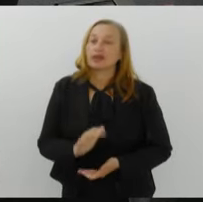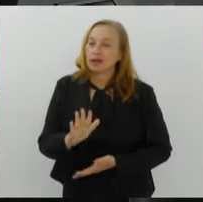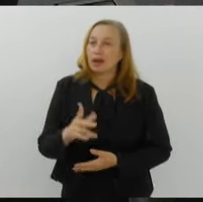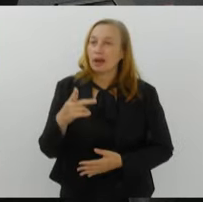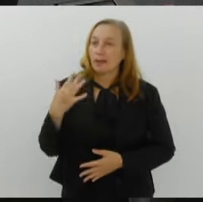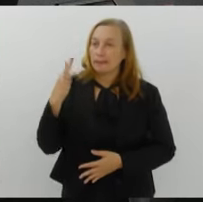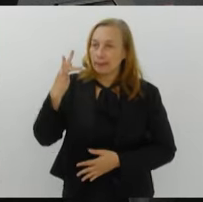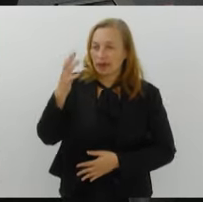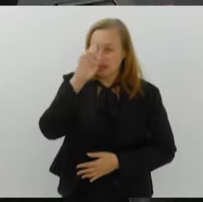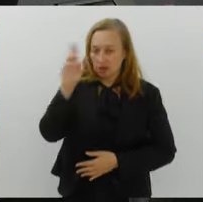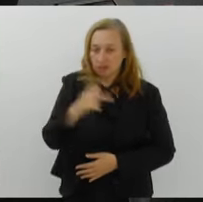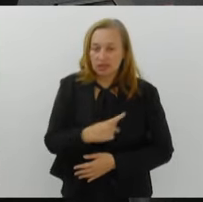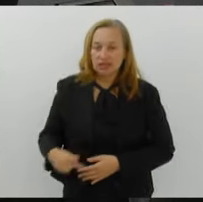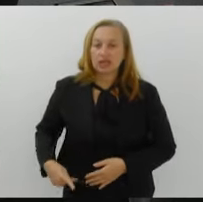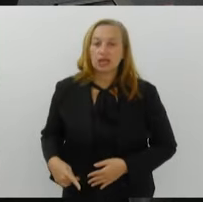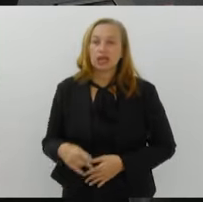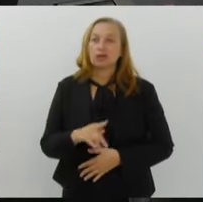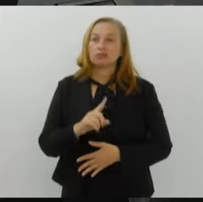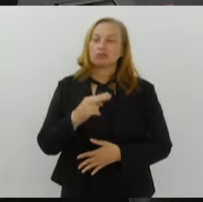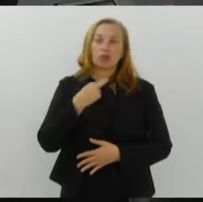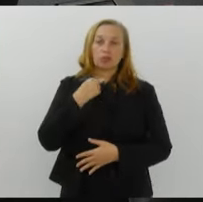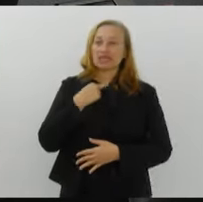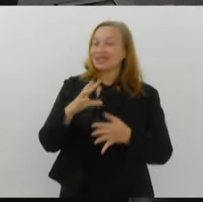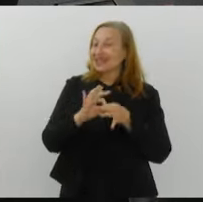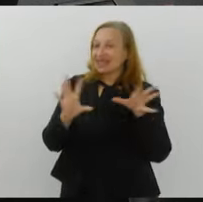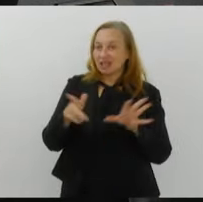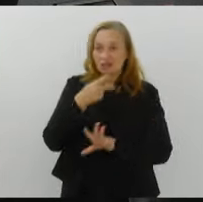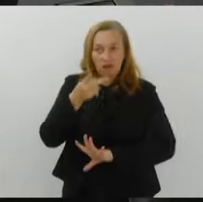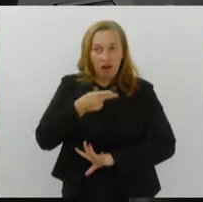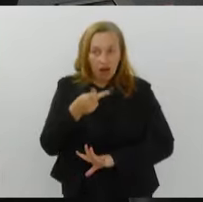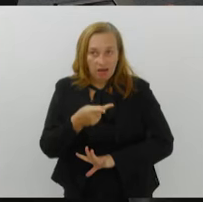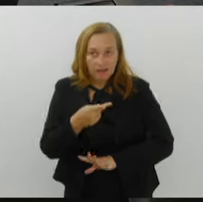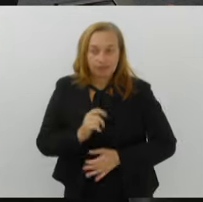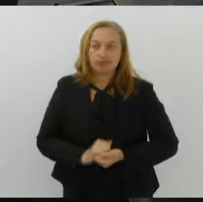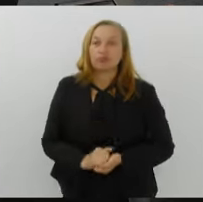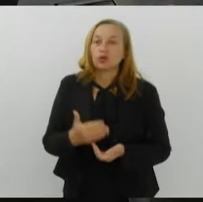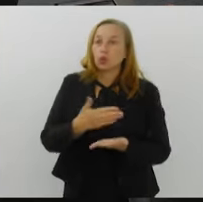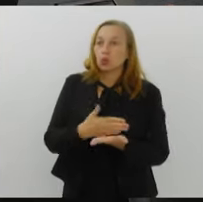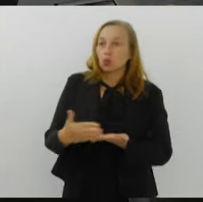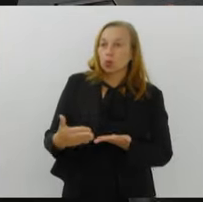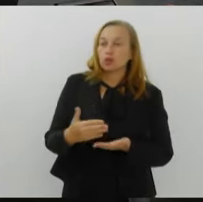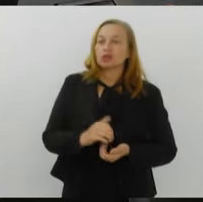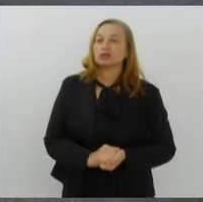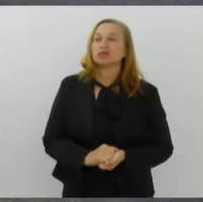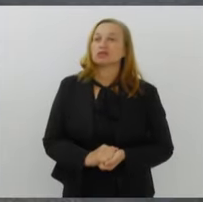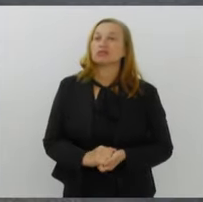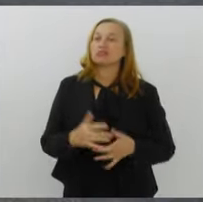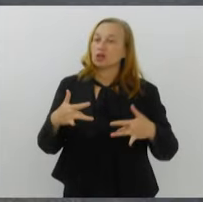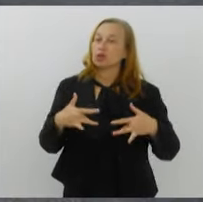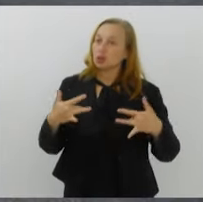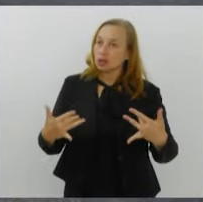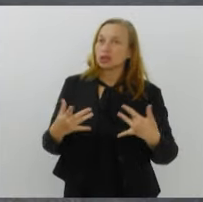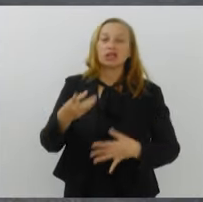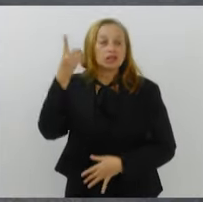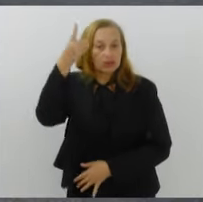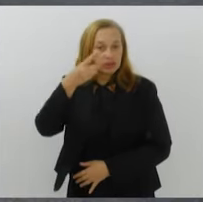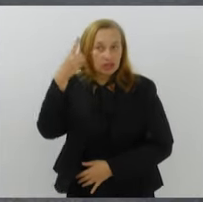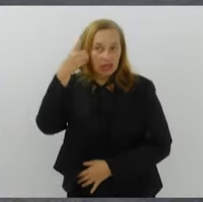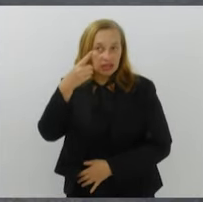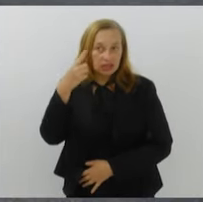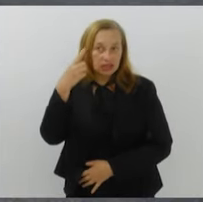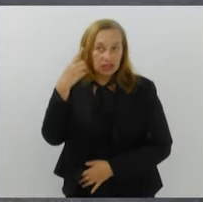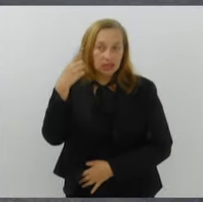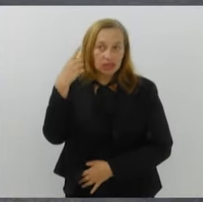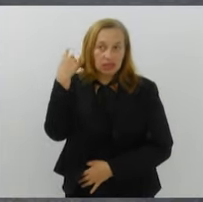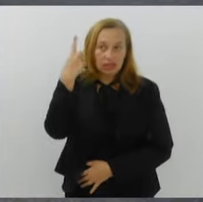breve, presidente, mas eu não podia deixar de vir aqui no início dessa sessão e me colocar solidário à deputada Dani e